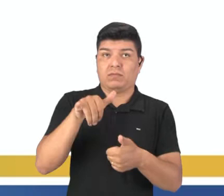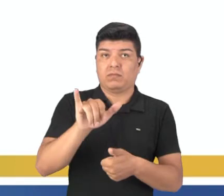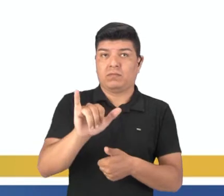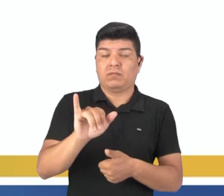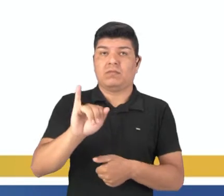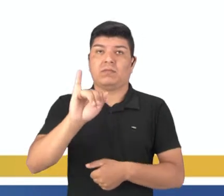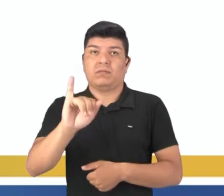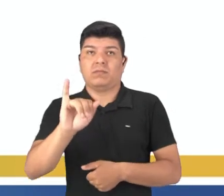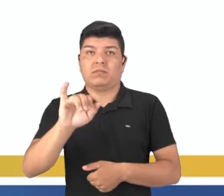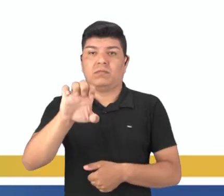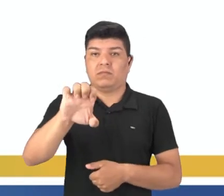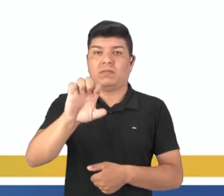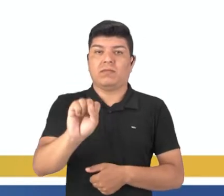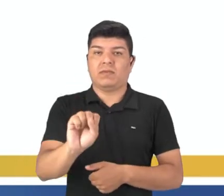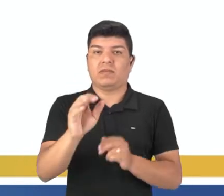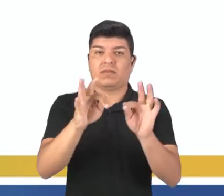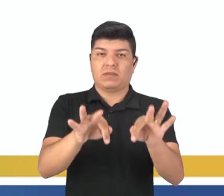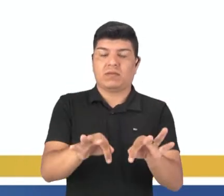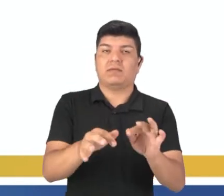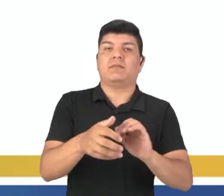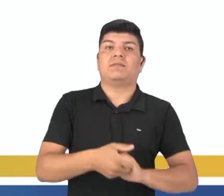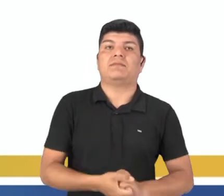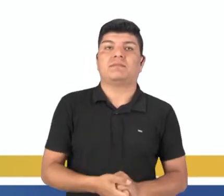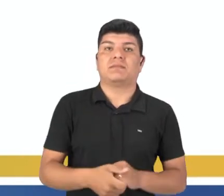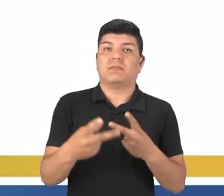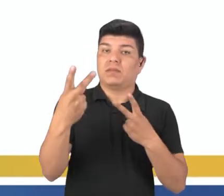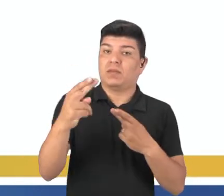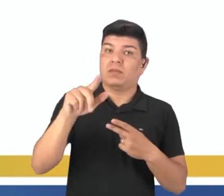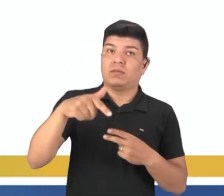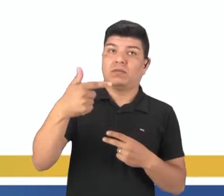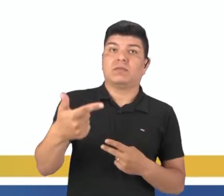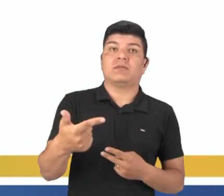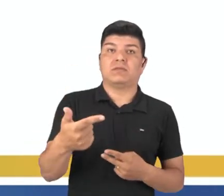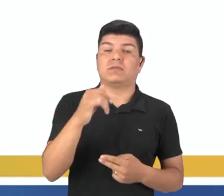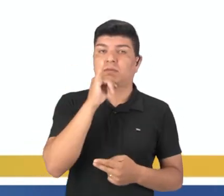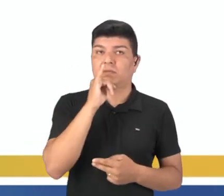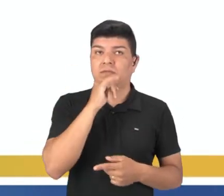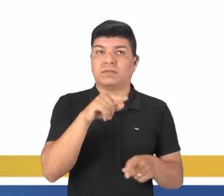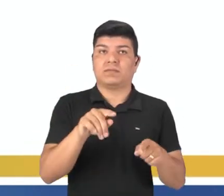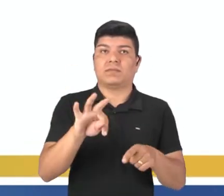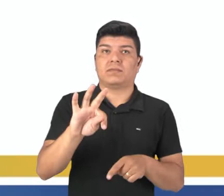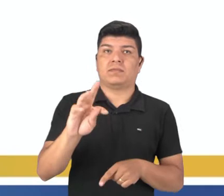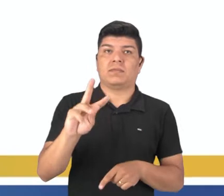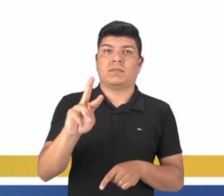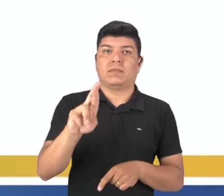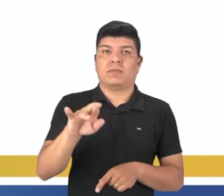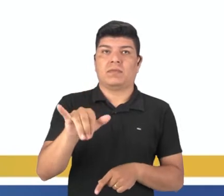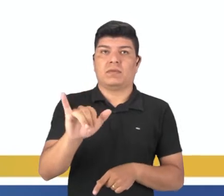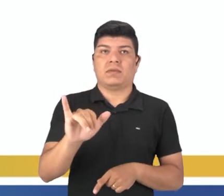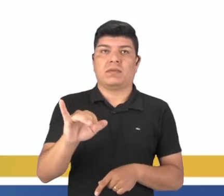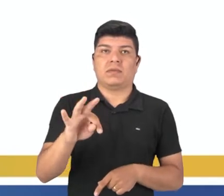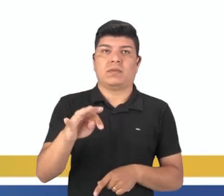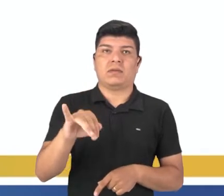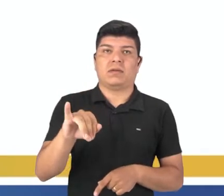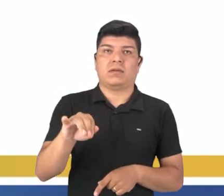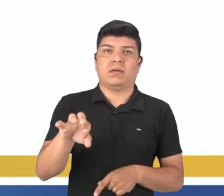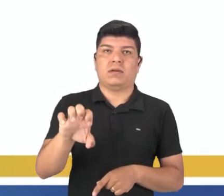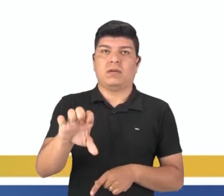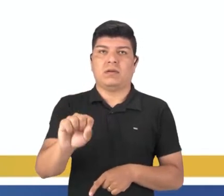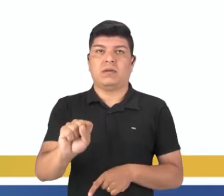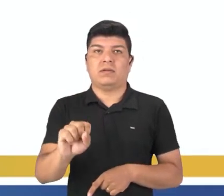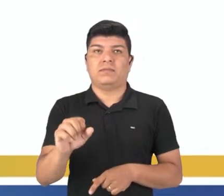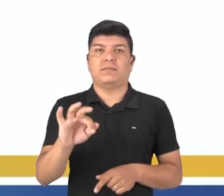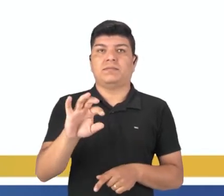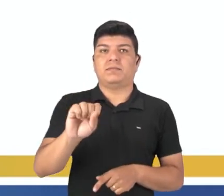II e depois acrescentar o essa crise a mesma coisa acontece com os outros exemplos three-year study